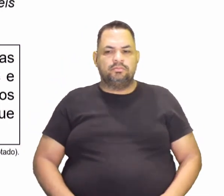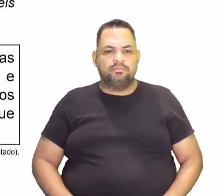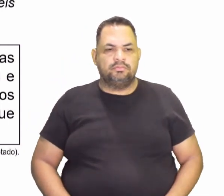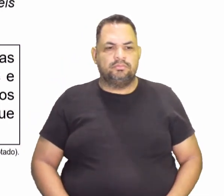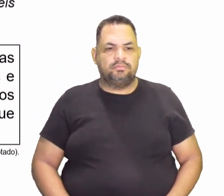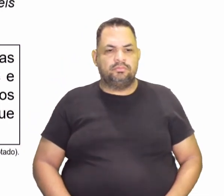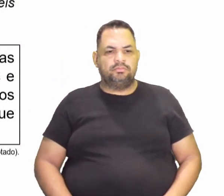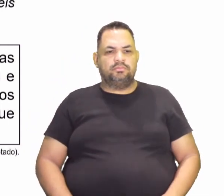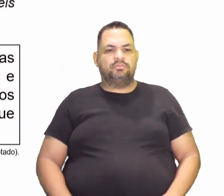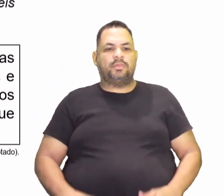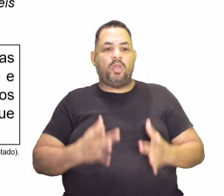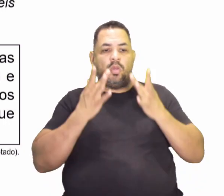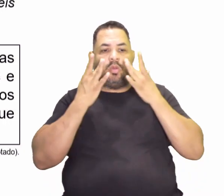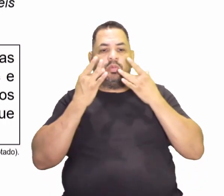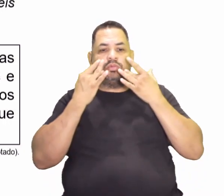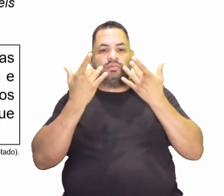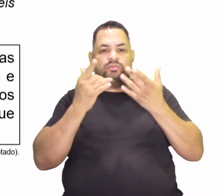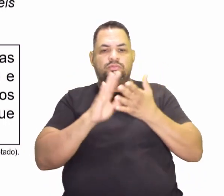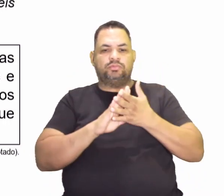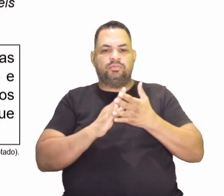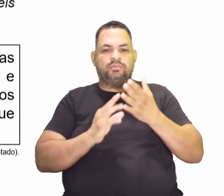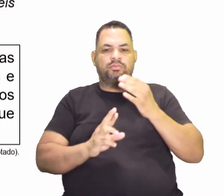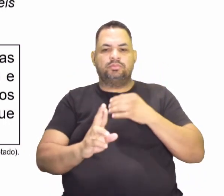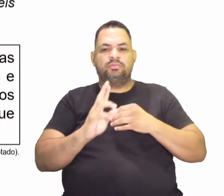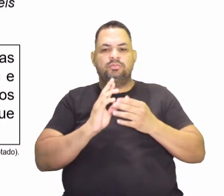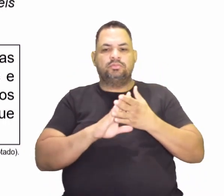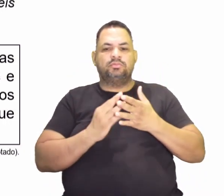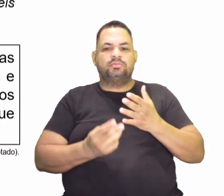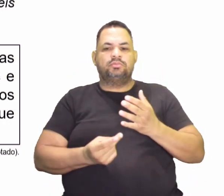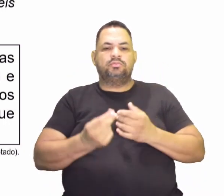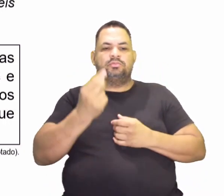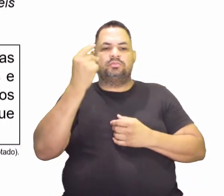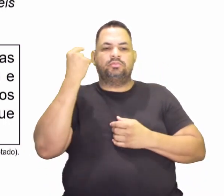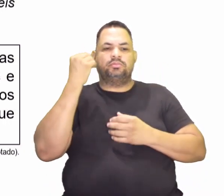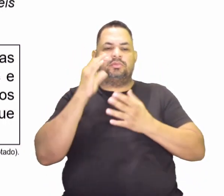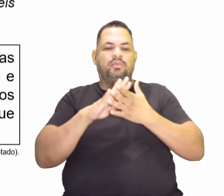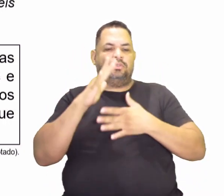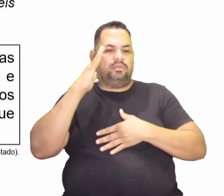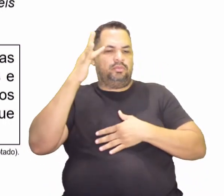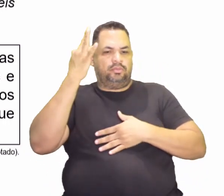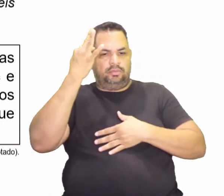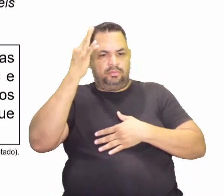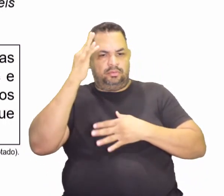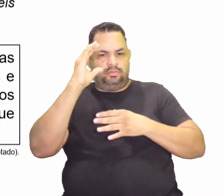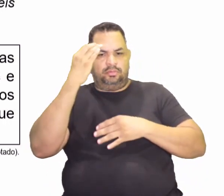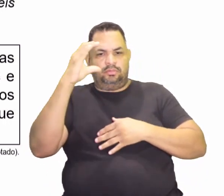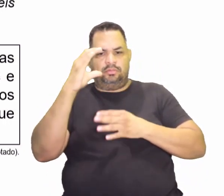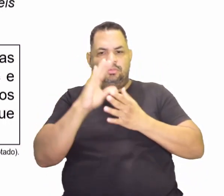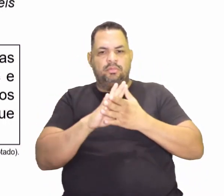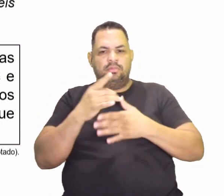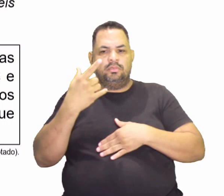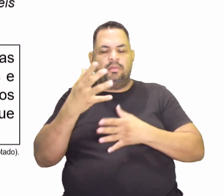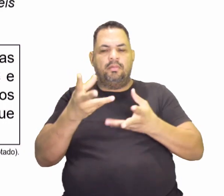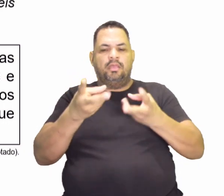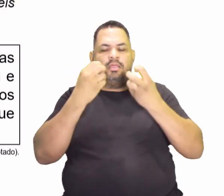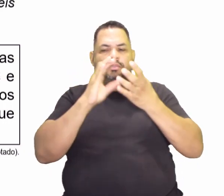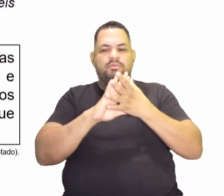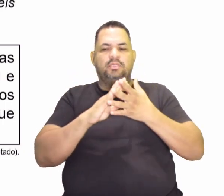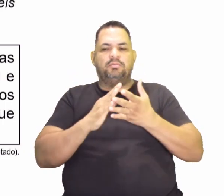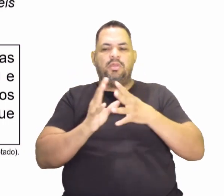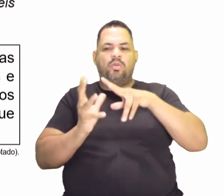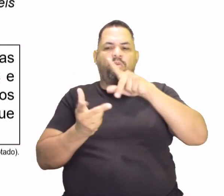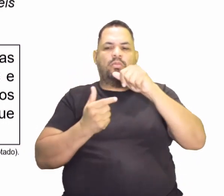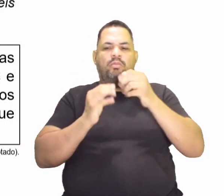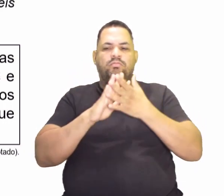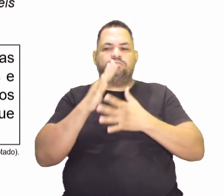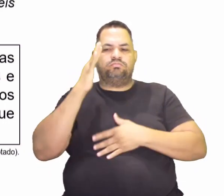Ídolos do teatro. Esses são resultados das antigas e novas doutrinas filosóficas que concebem o mundo fictício e imaginário. Então